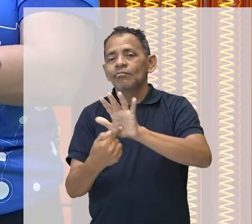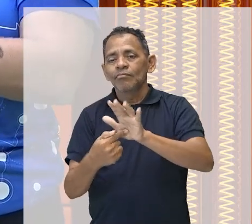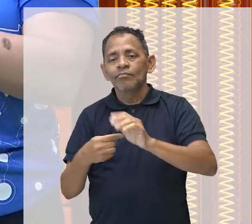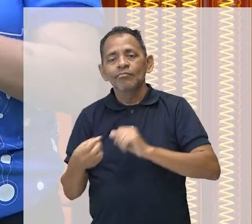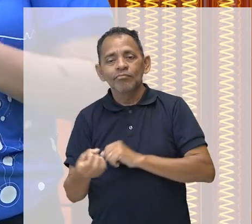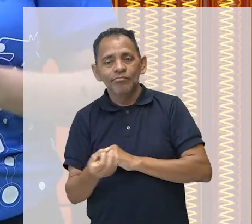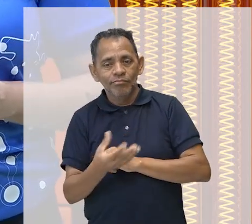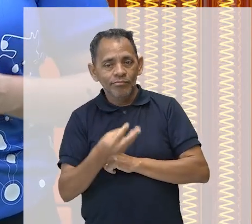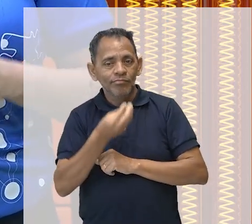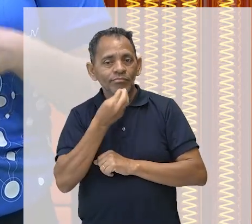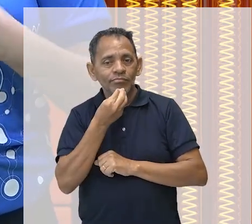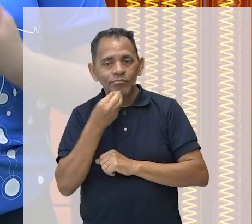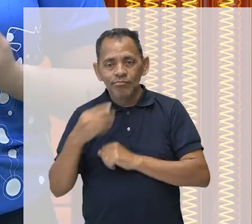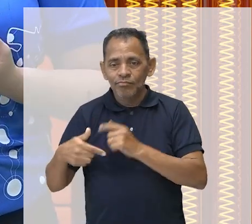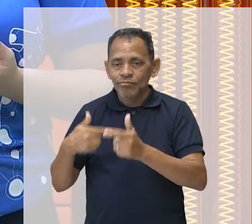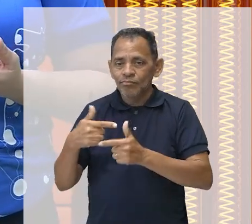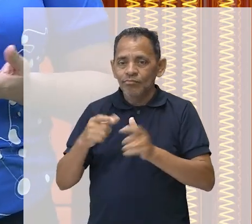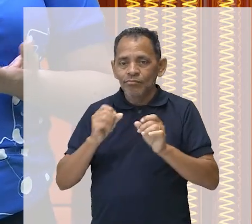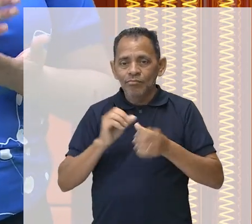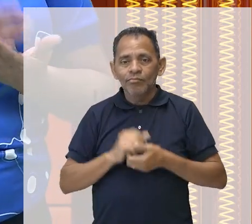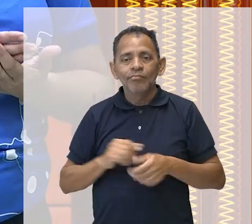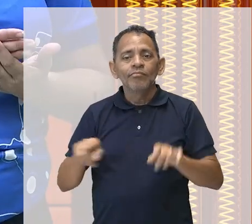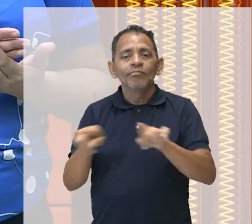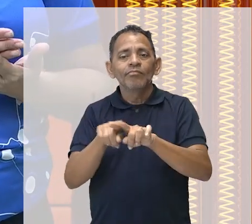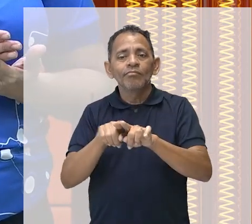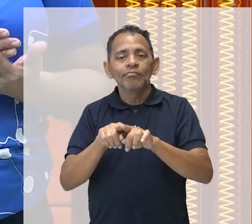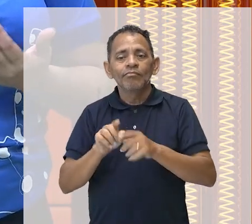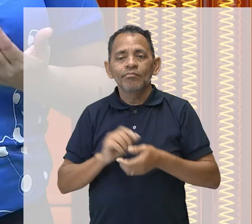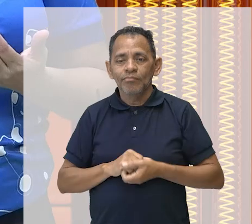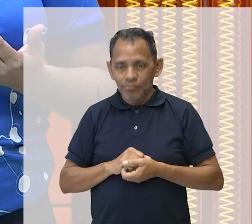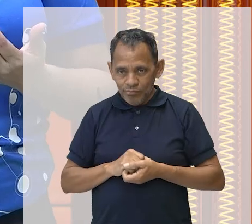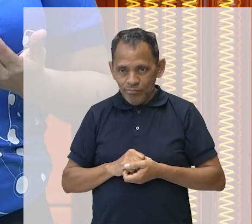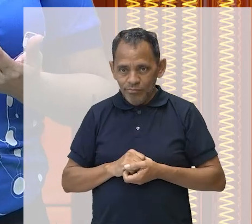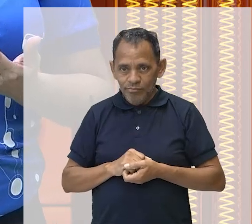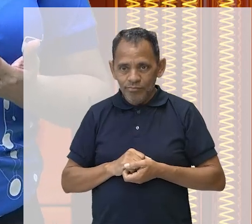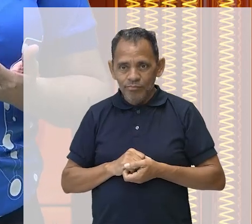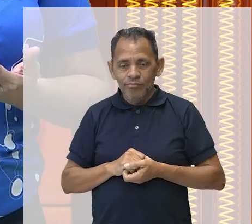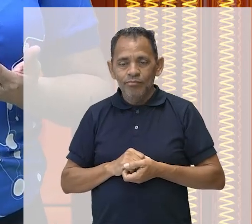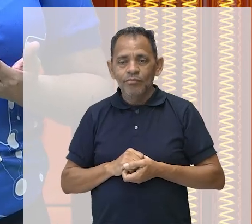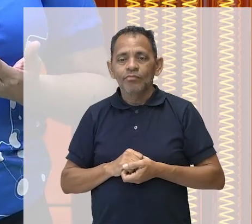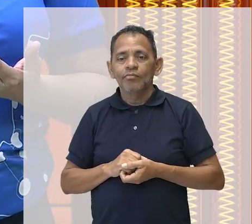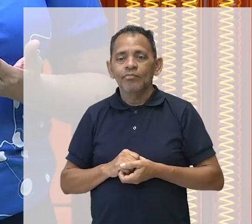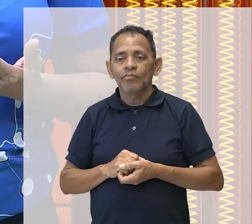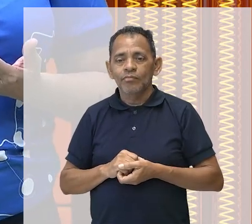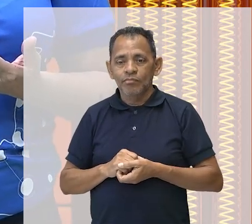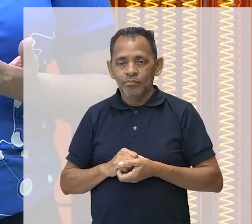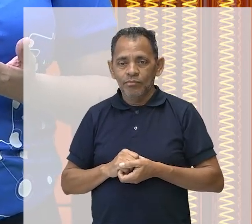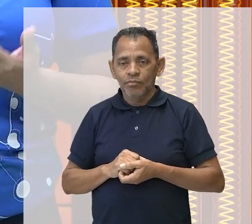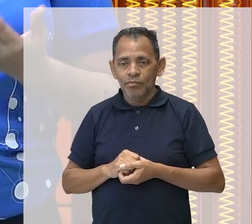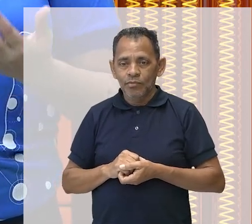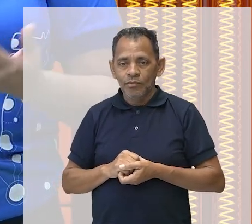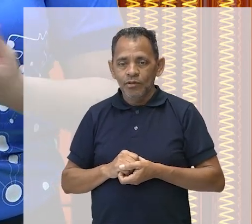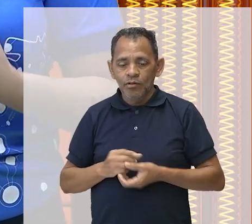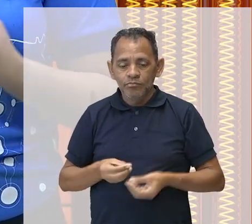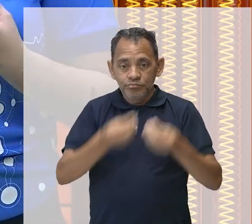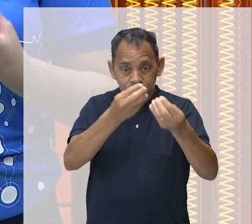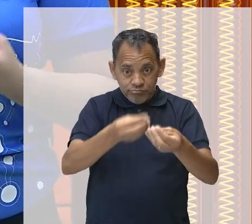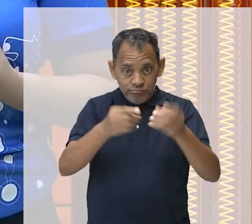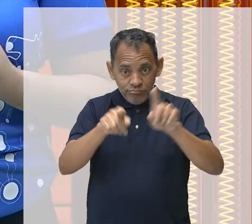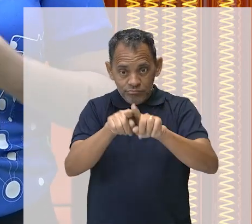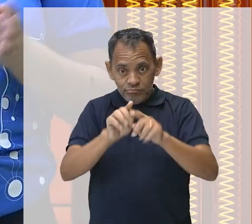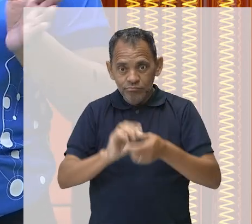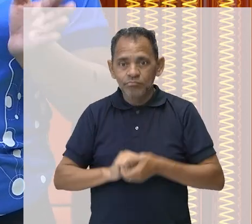Novas oportunidades de trabalho e também uma terceirização e uma desigualdade aí salarial que